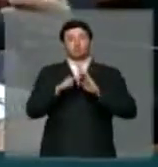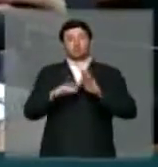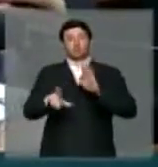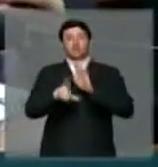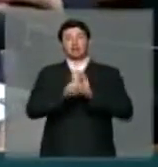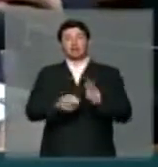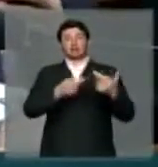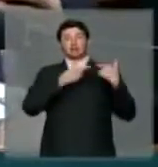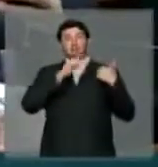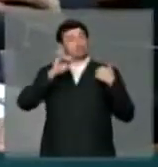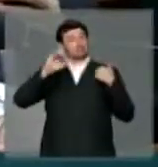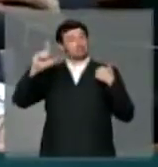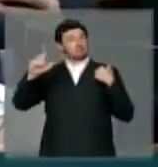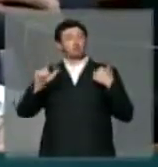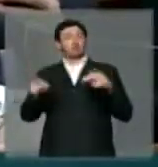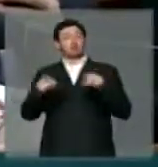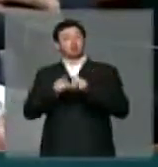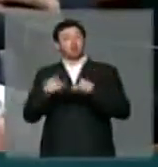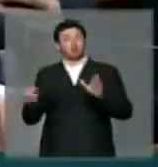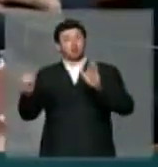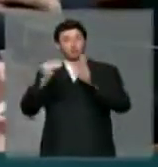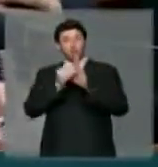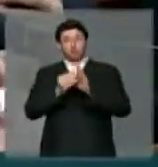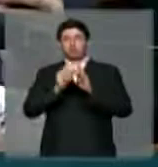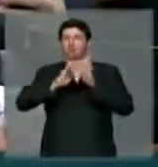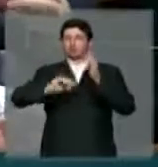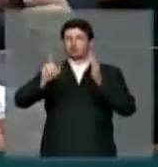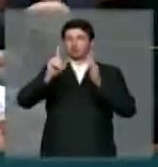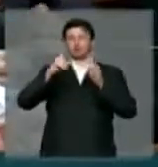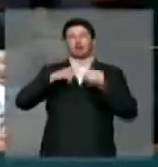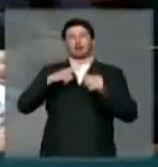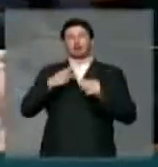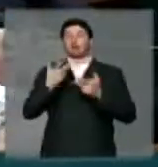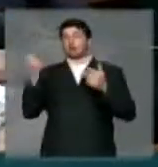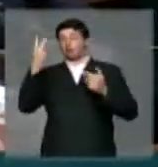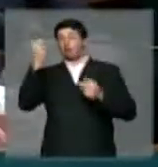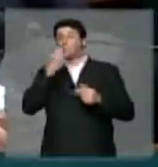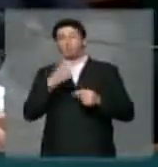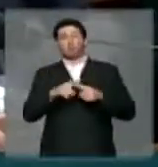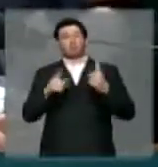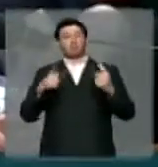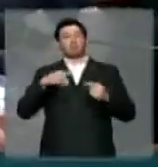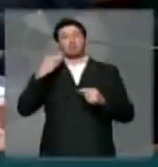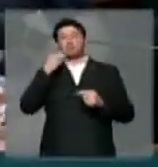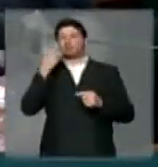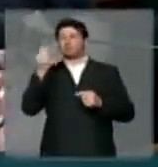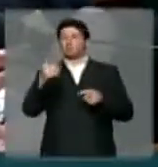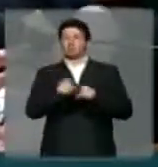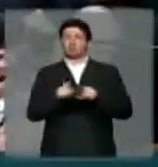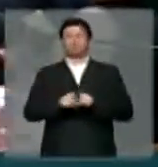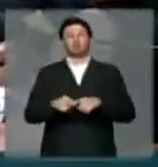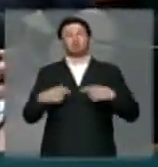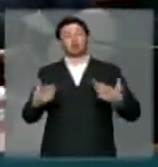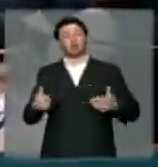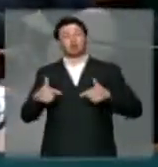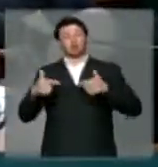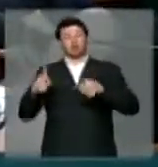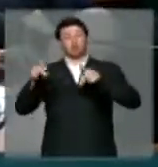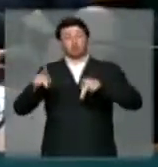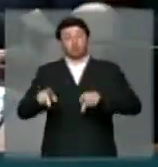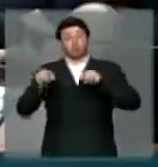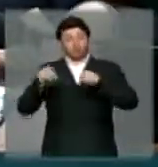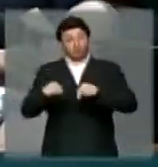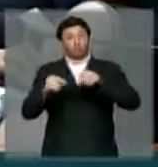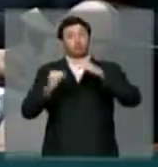lei de responsabilidade fiscal, incluindo nela, não eliminando, porque ela tem virtudes, mas tem muitos defeitos. Então, a iniciativa popular,